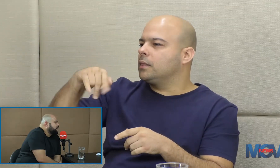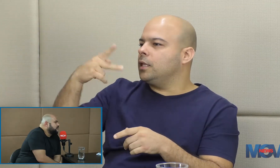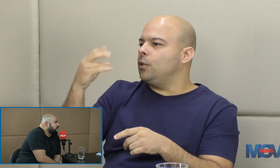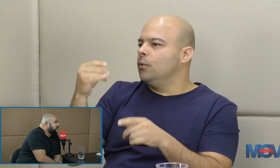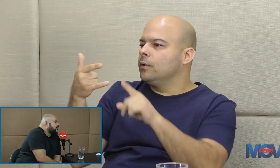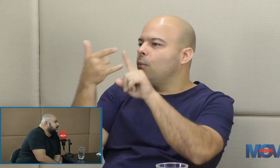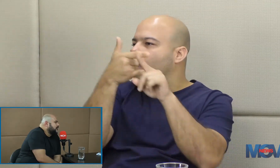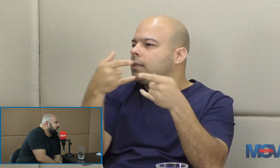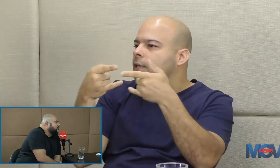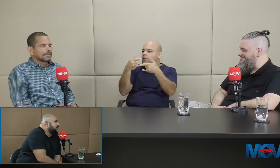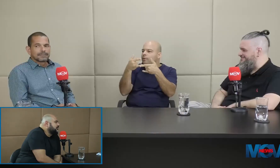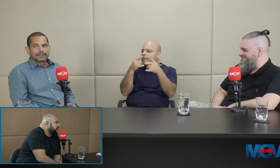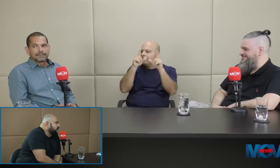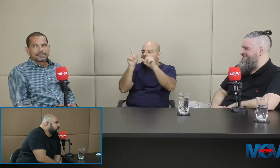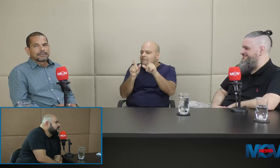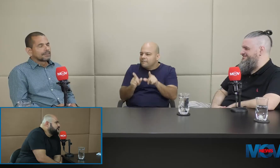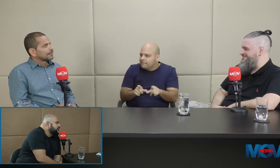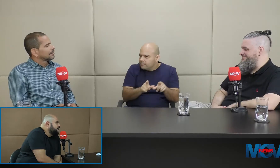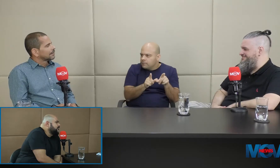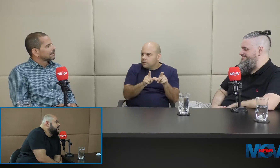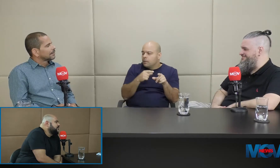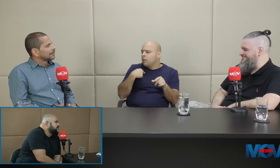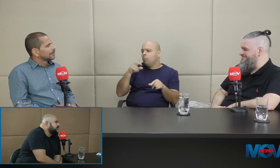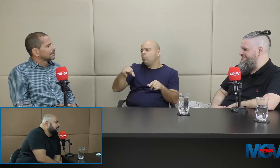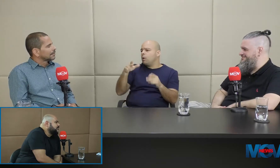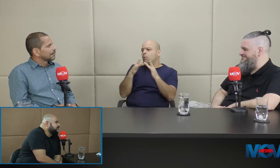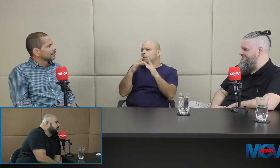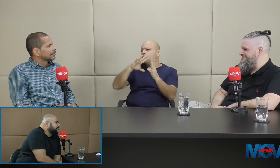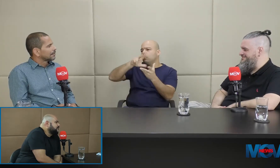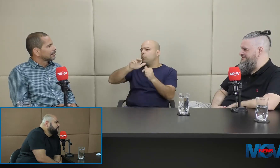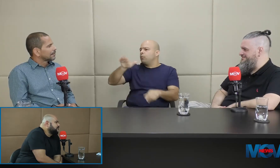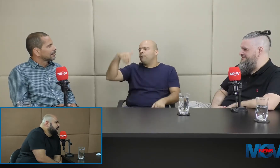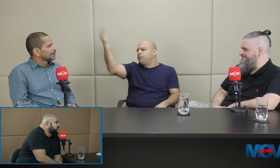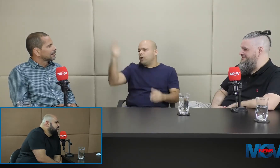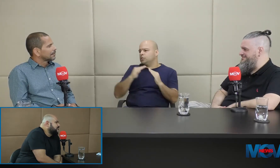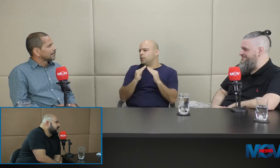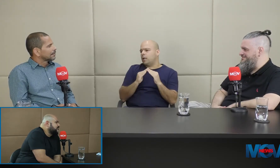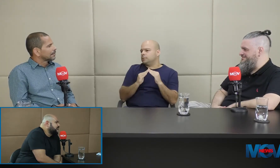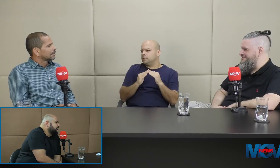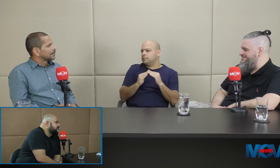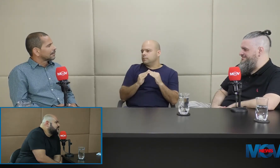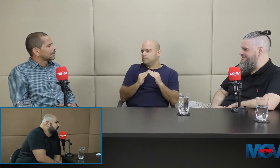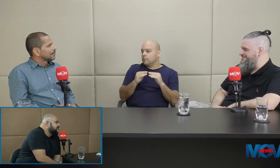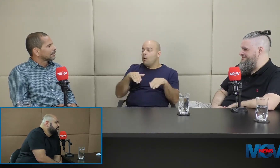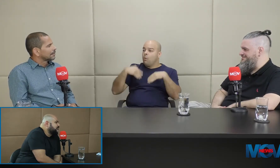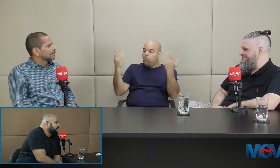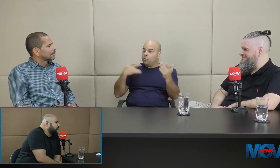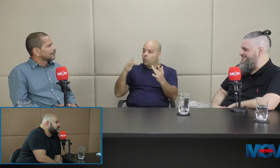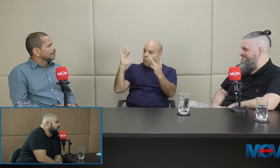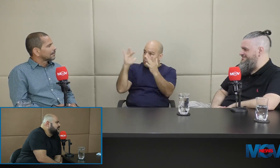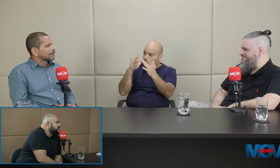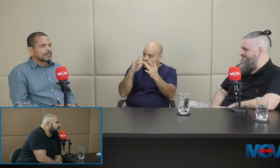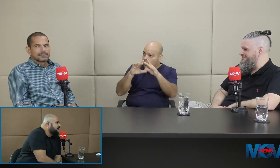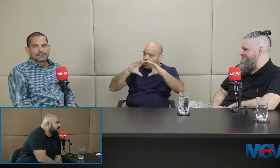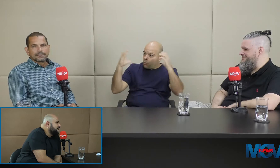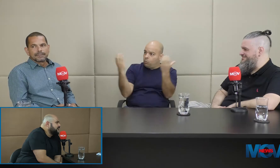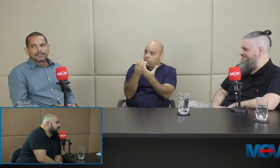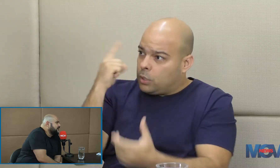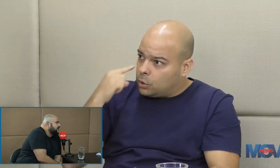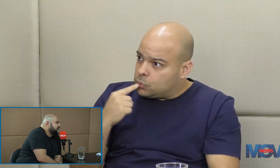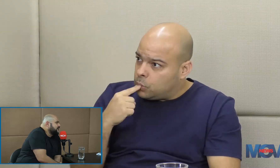era quadrinho, com gibi, sabe? Então, essa era a minha vida dentro de casa. Então, fora eu não